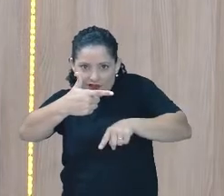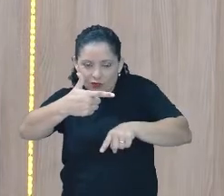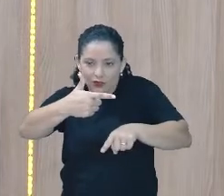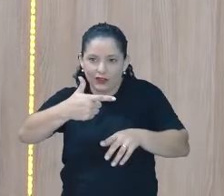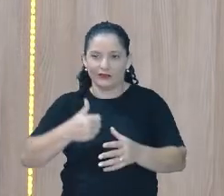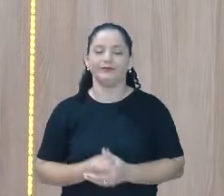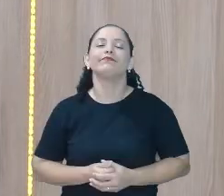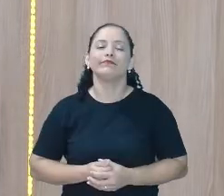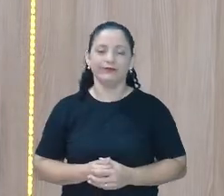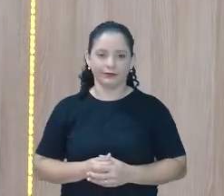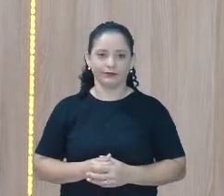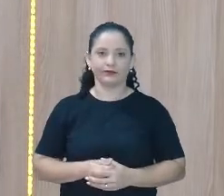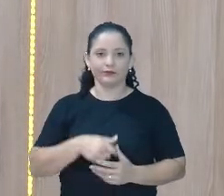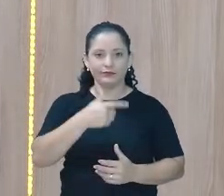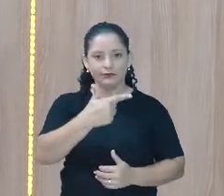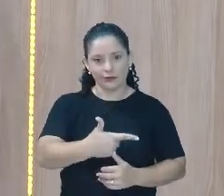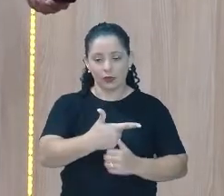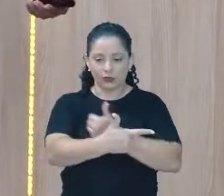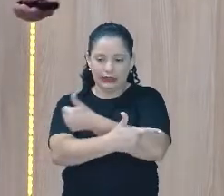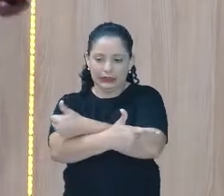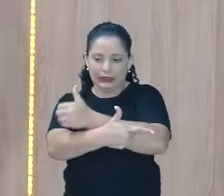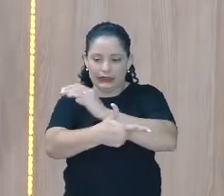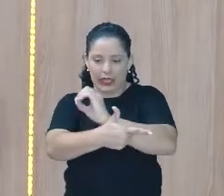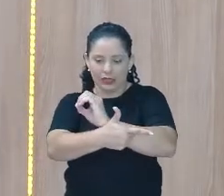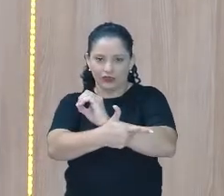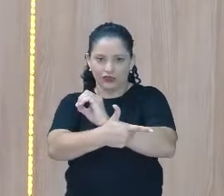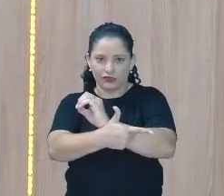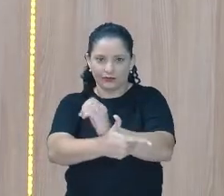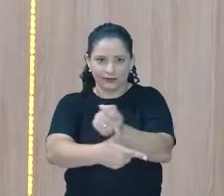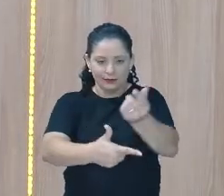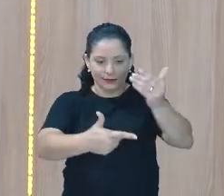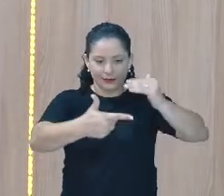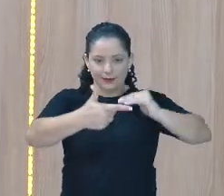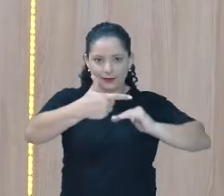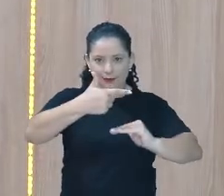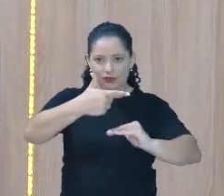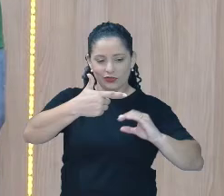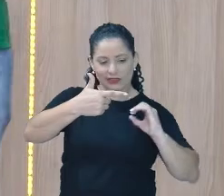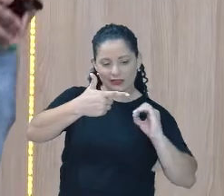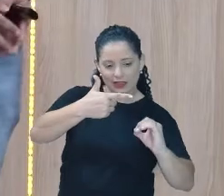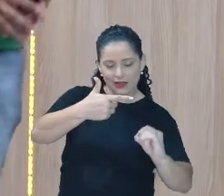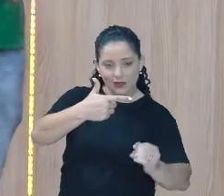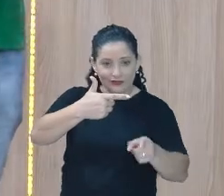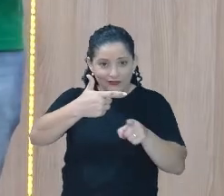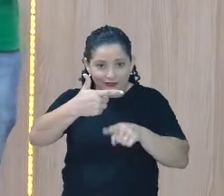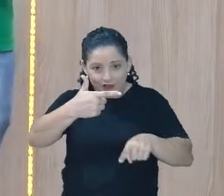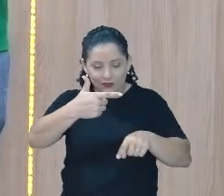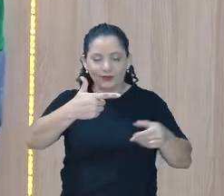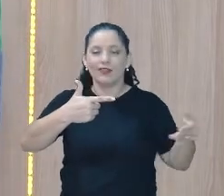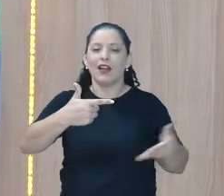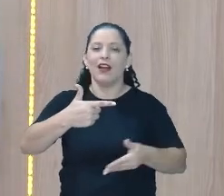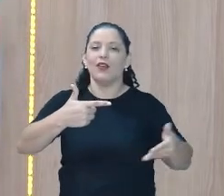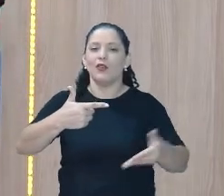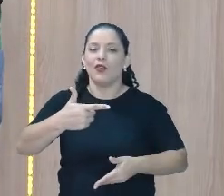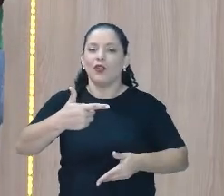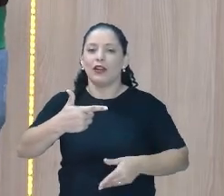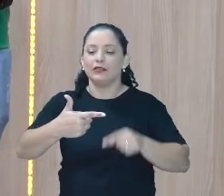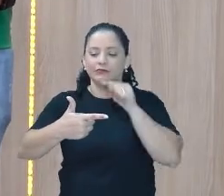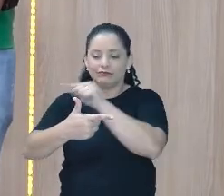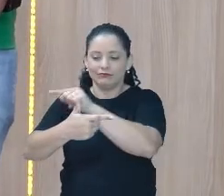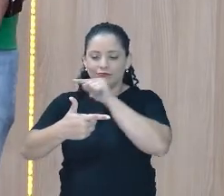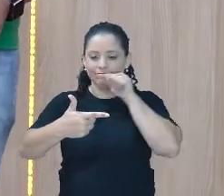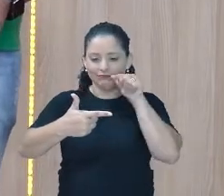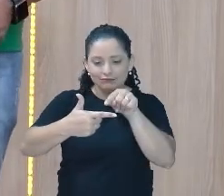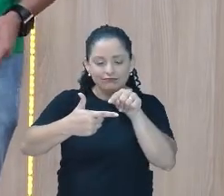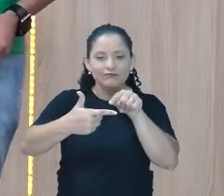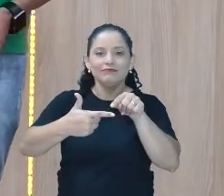aqui em cima, aqui eu coloco um 0 e uma vírgula. Agora, quando eu dividir aí o 10 pelo 5, essa